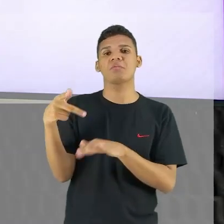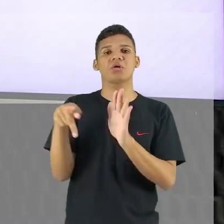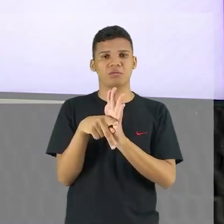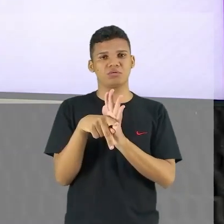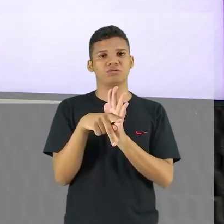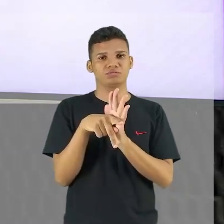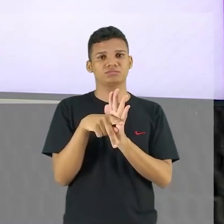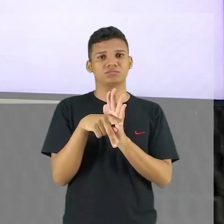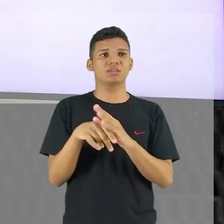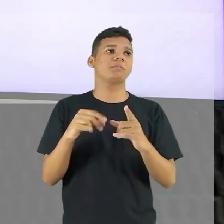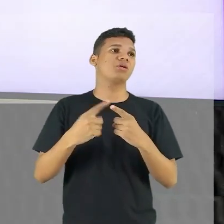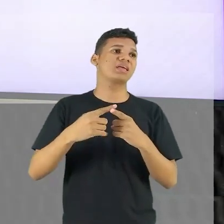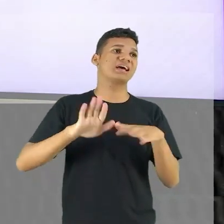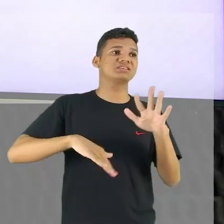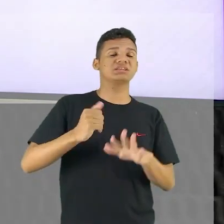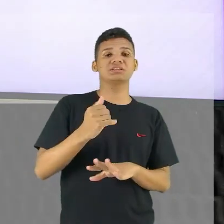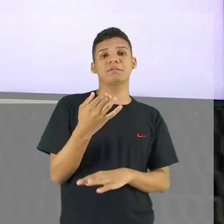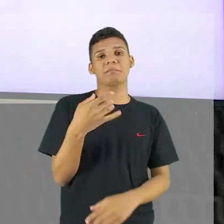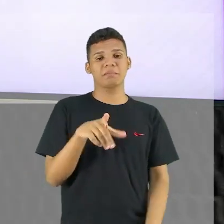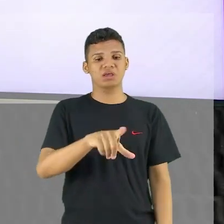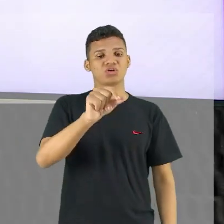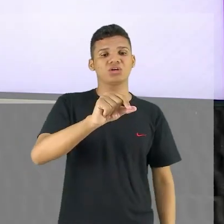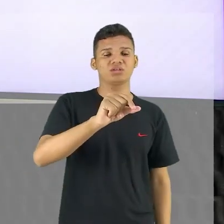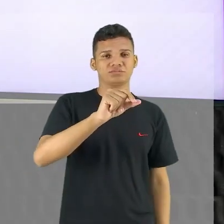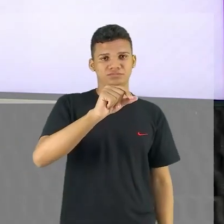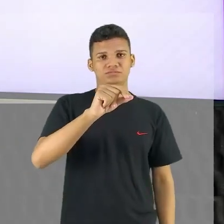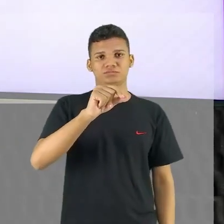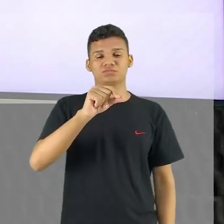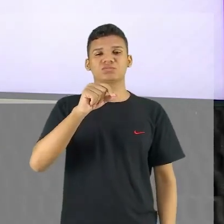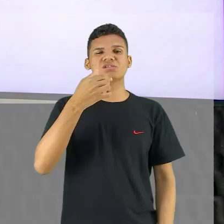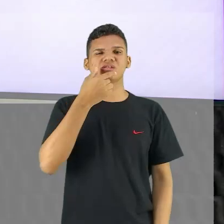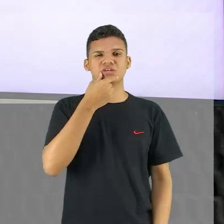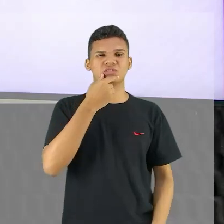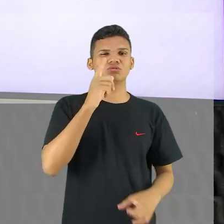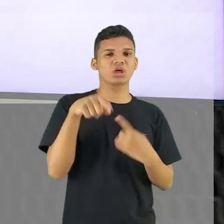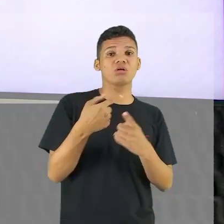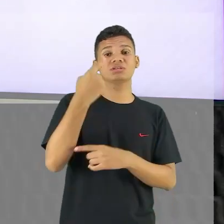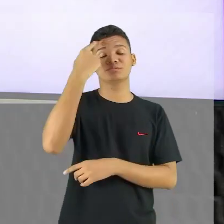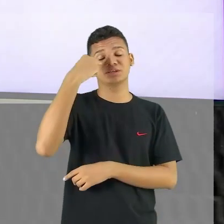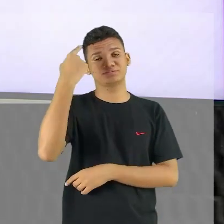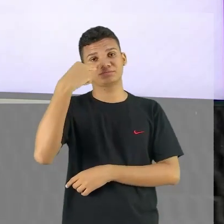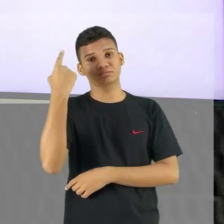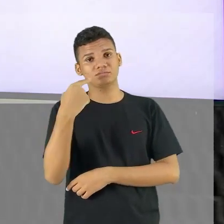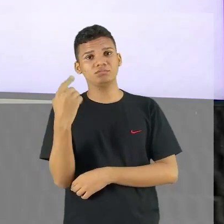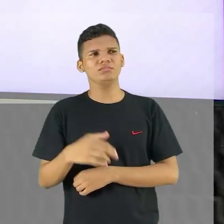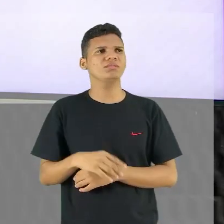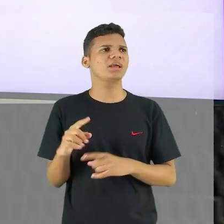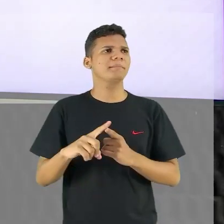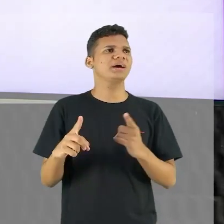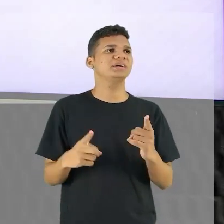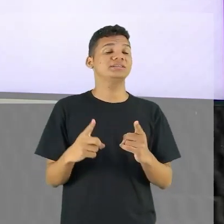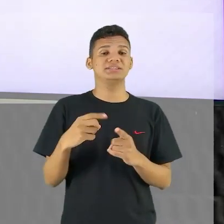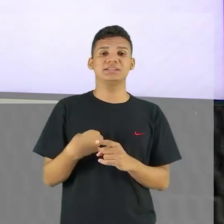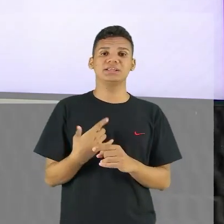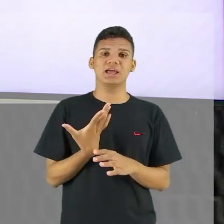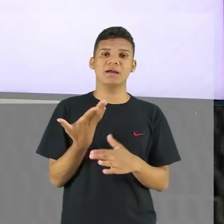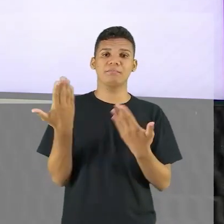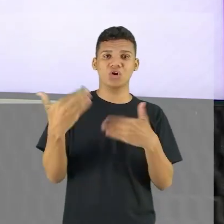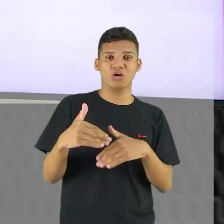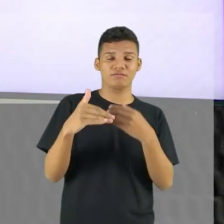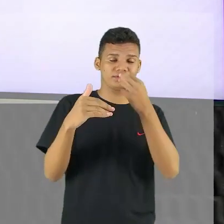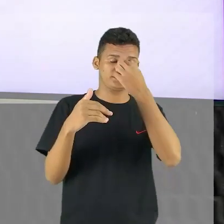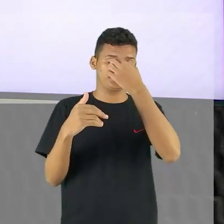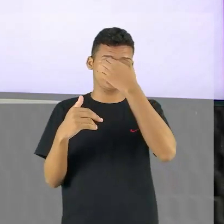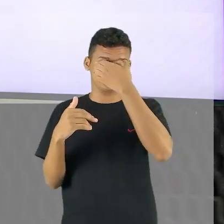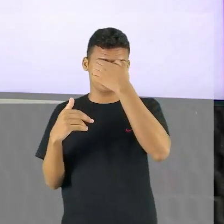porque ela prefere o inglês do que o espanhol, que é óbvio, né? E aí, quando eles estavam na prova de inglês e se depararam com